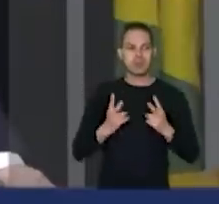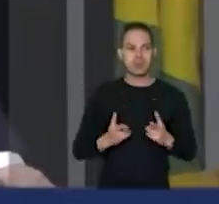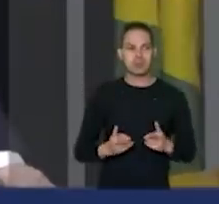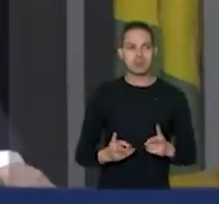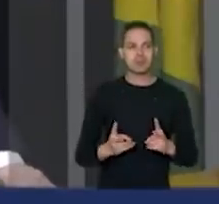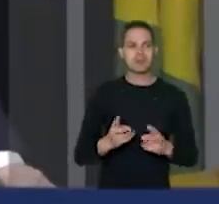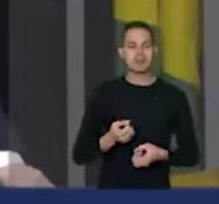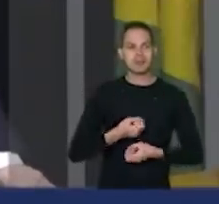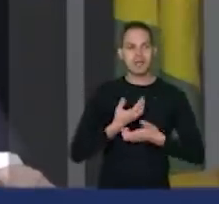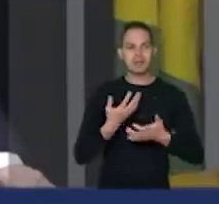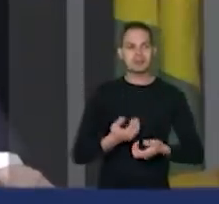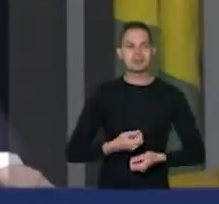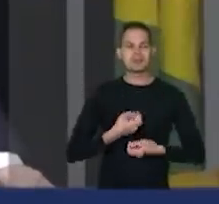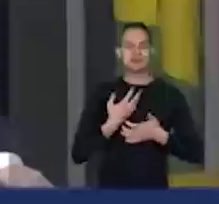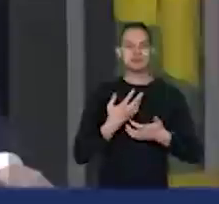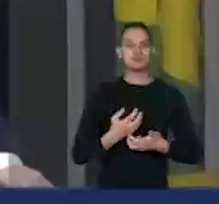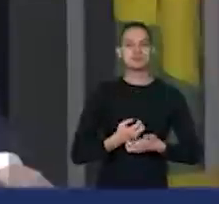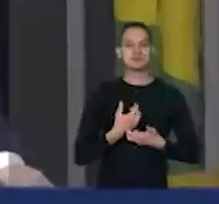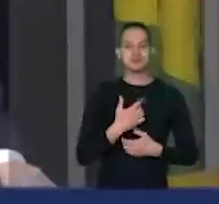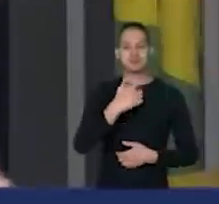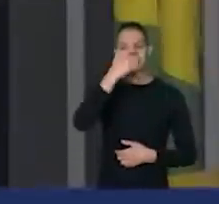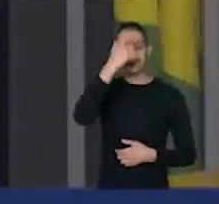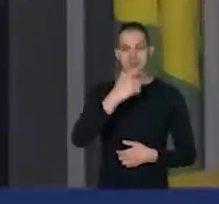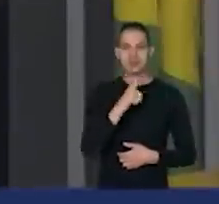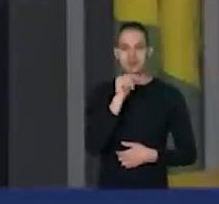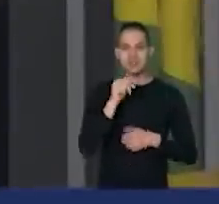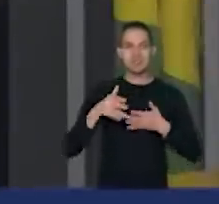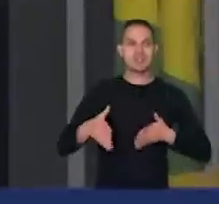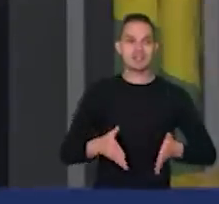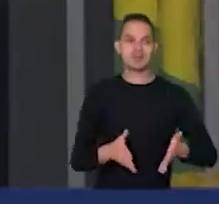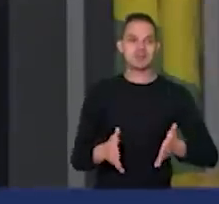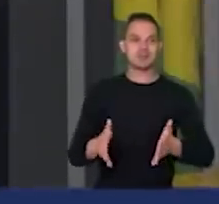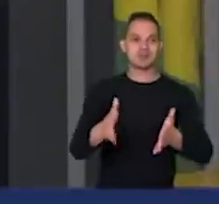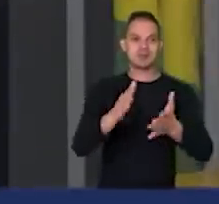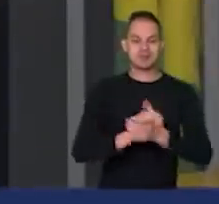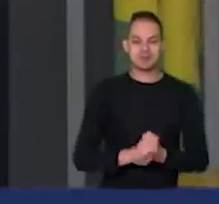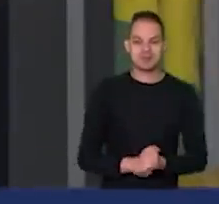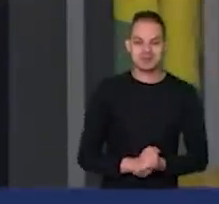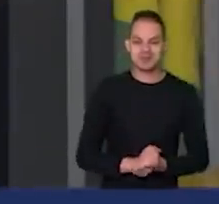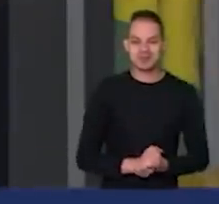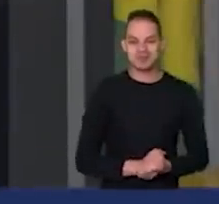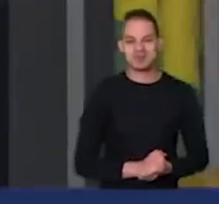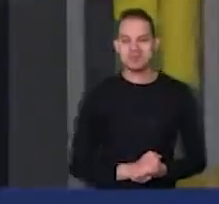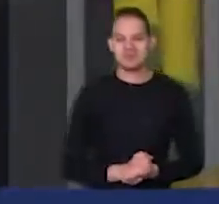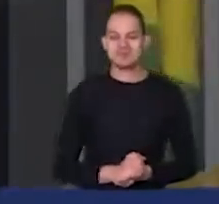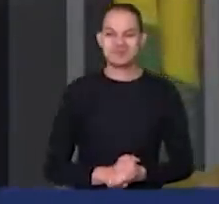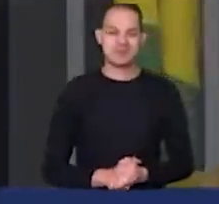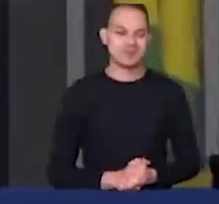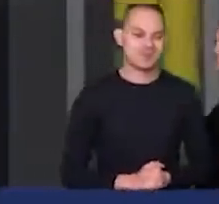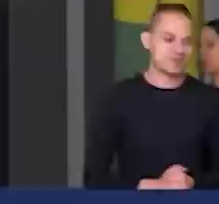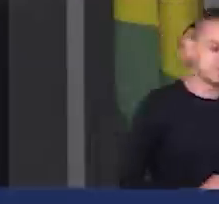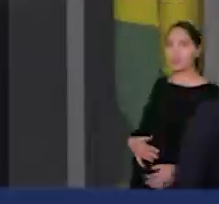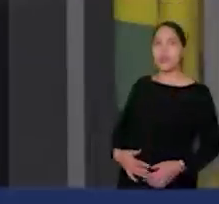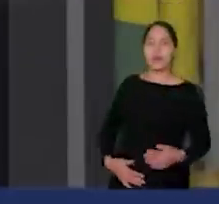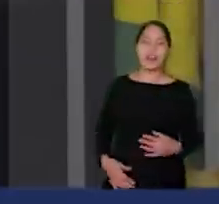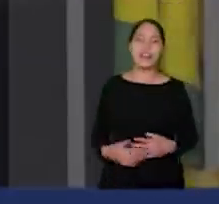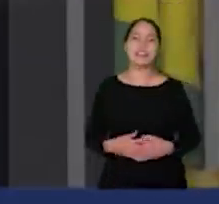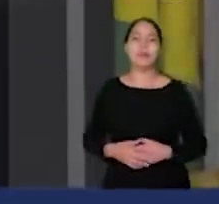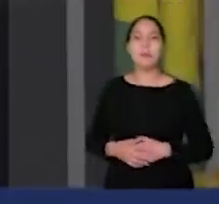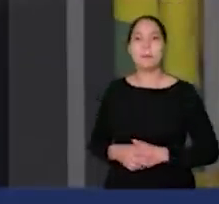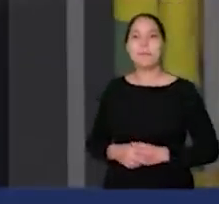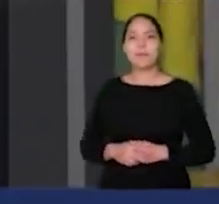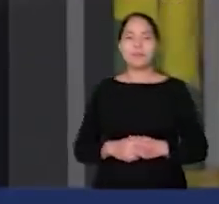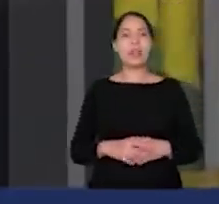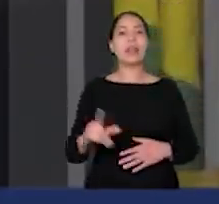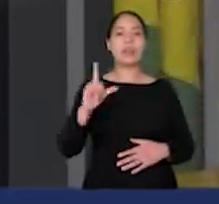celebrado foi de mim vosso rio alegremente. Dai-me agora um som alto e sublimado, um estilo grandíloco e corrente, porque